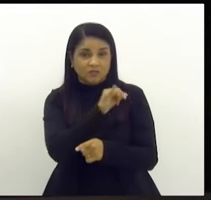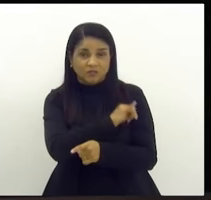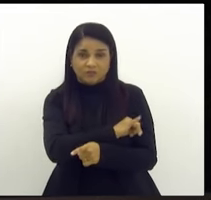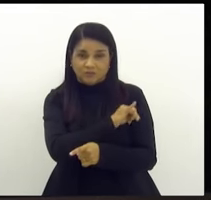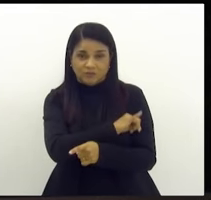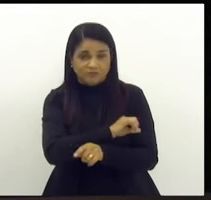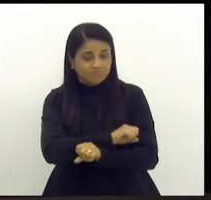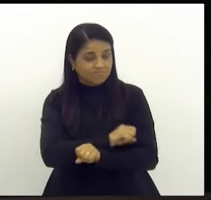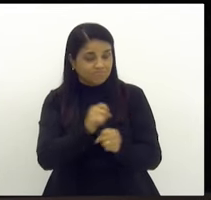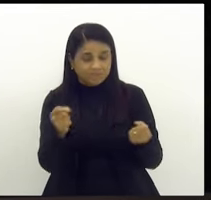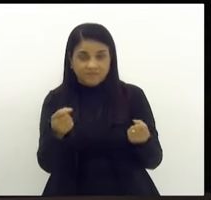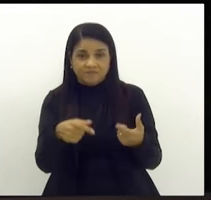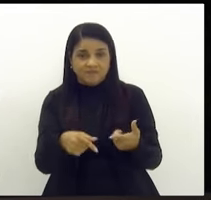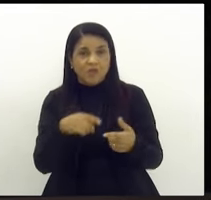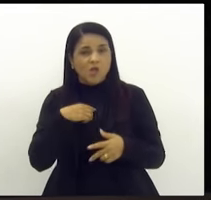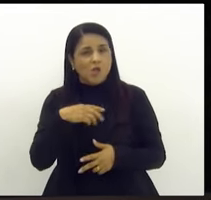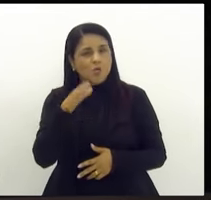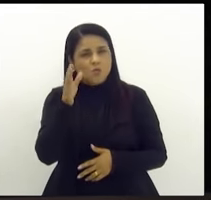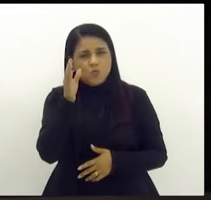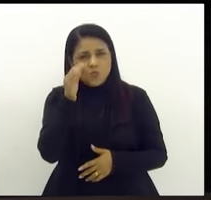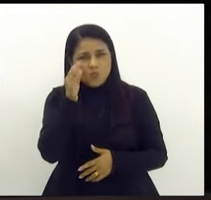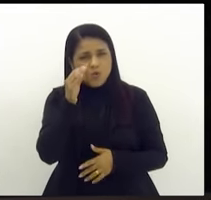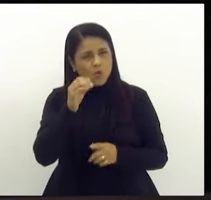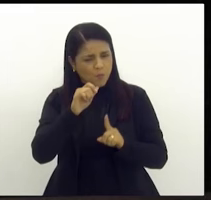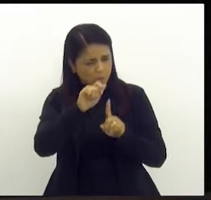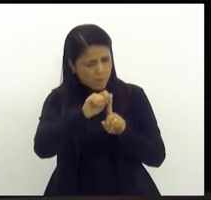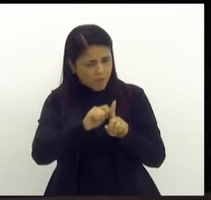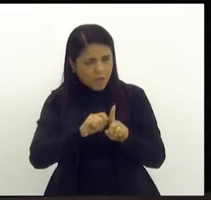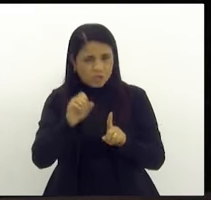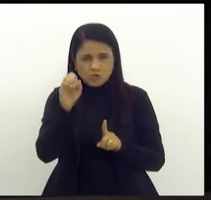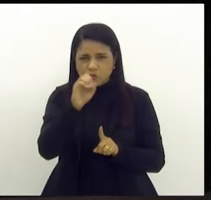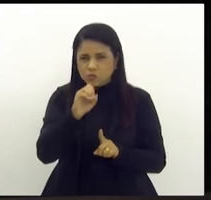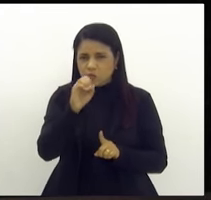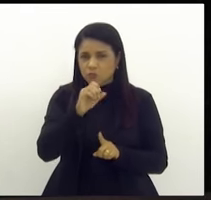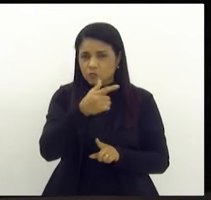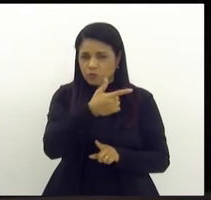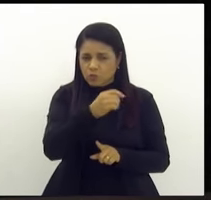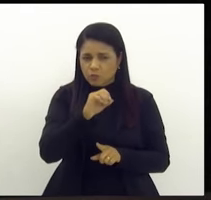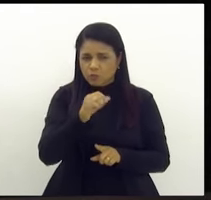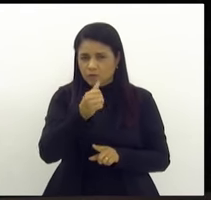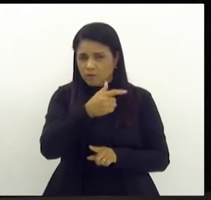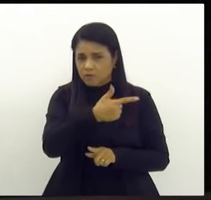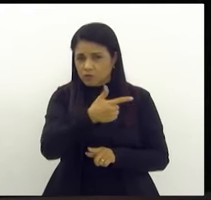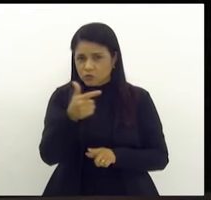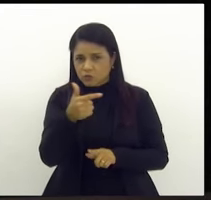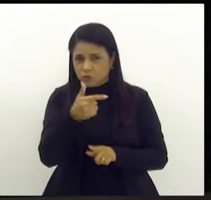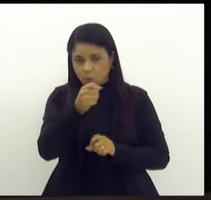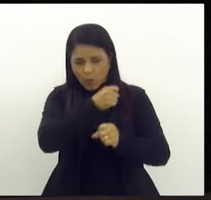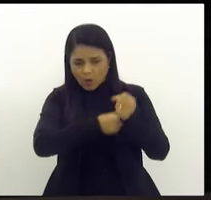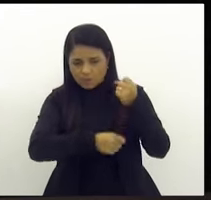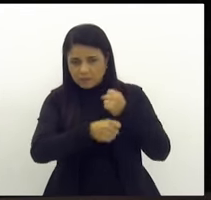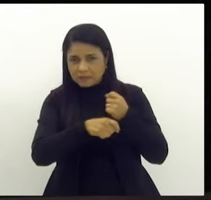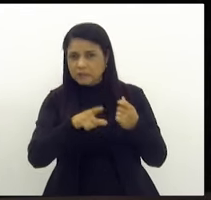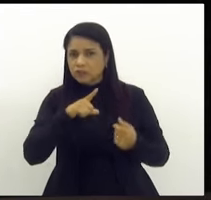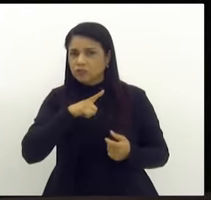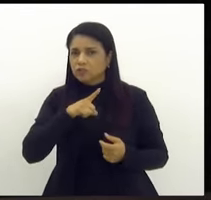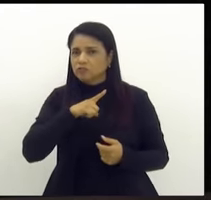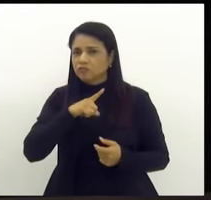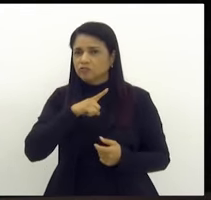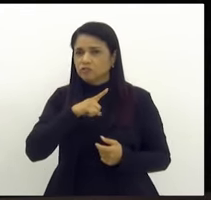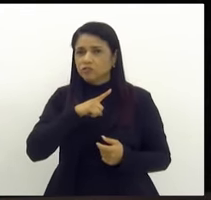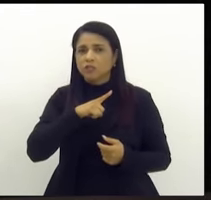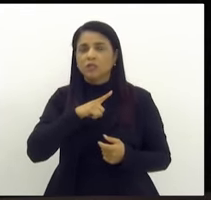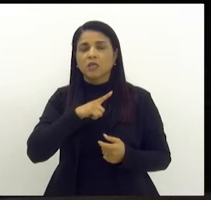muito curioso que no em outubro de 2022 o Rio de Janeiro tinha V